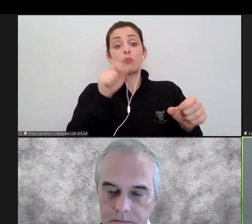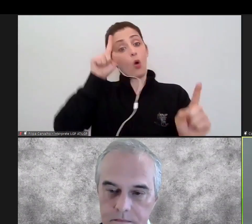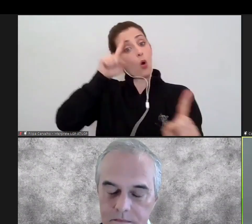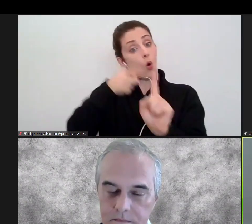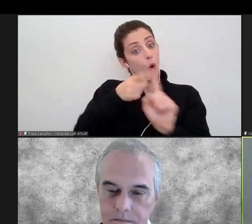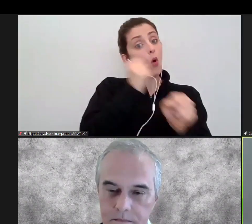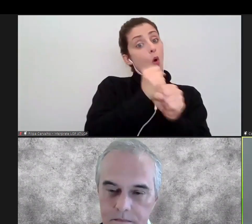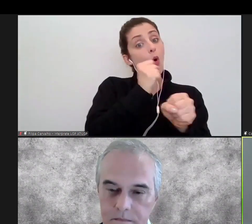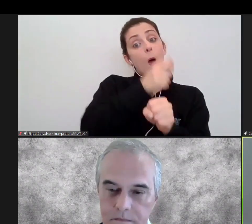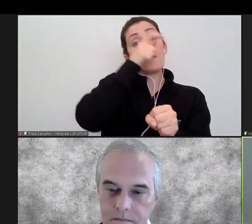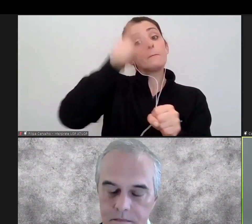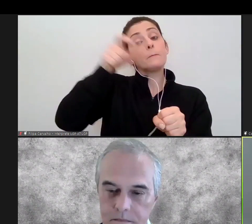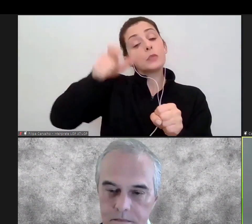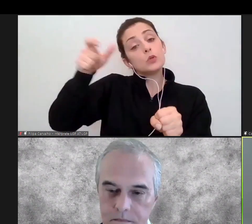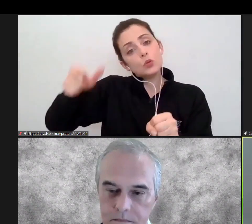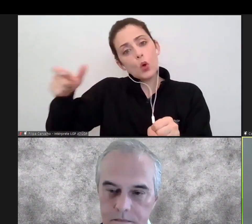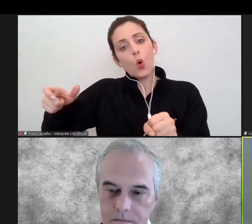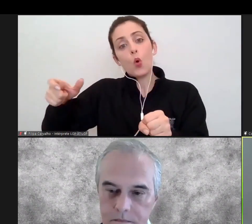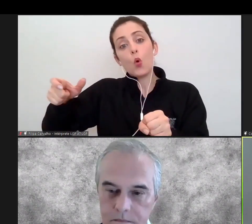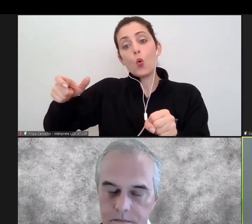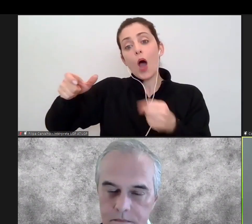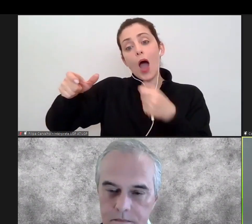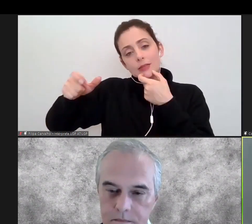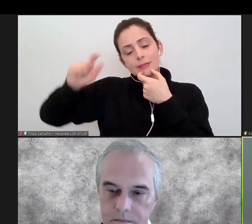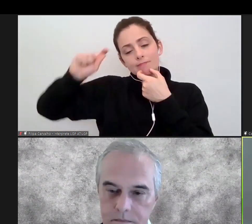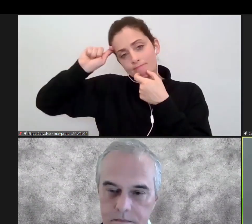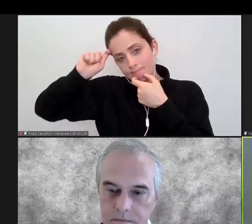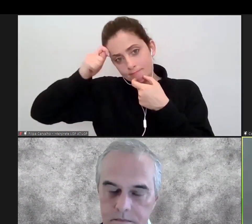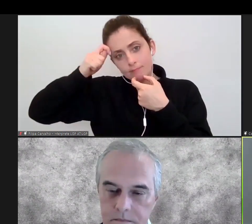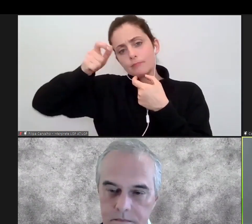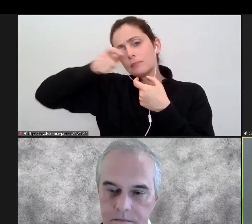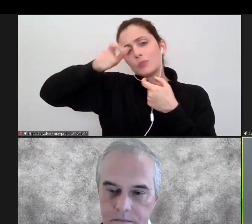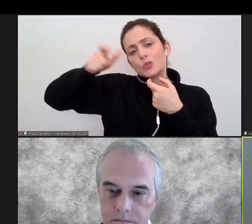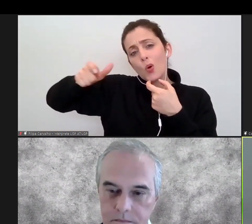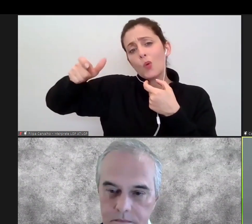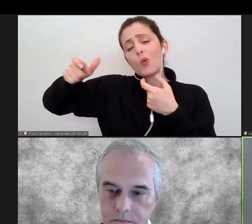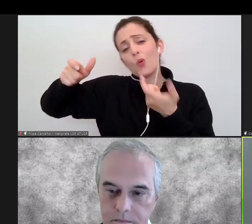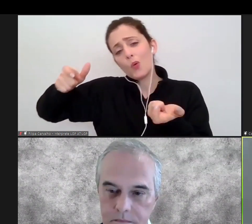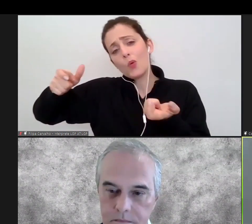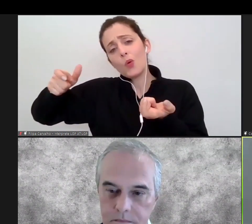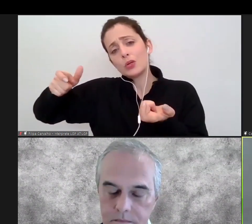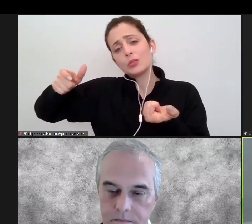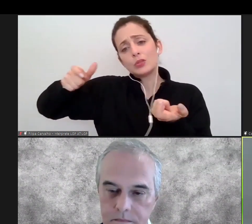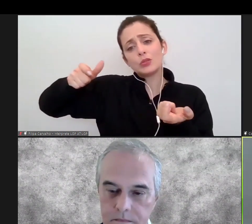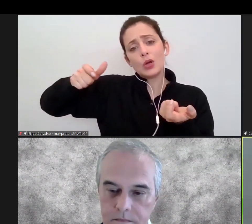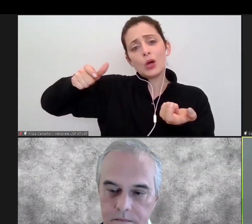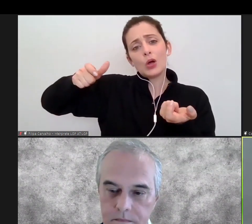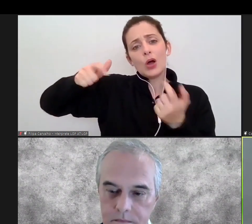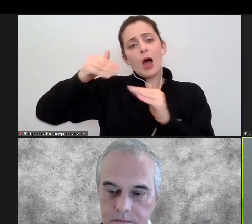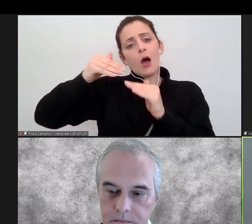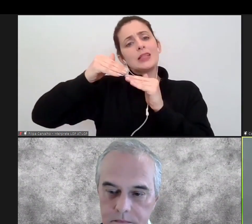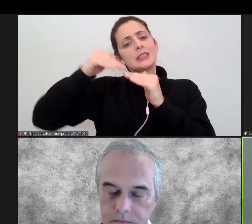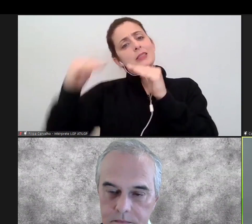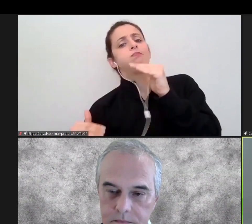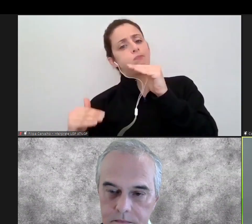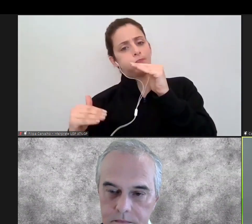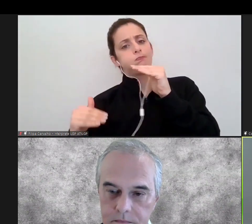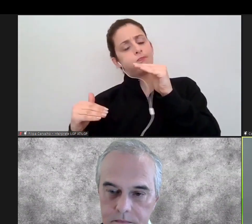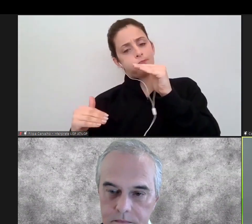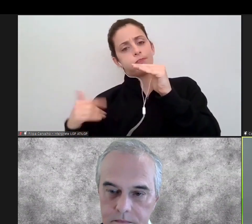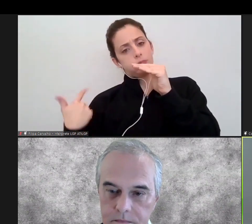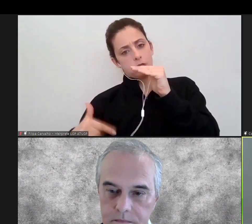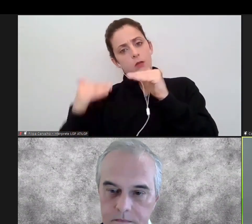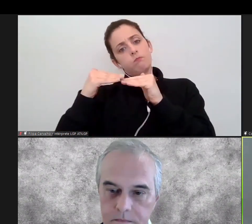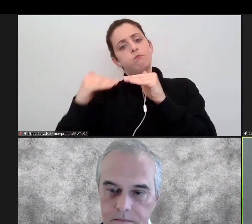com pessoas em situação de desvantagem, ou seja, que de alguma forma estão expostas a algum tipo de desigualdade no acesso,